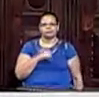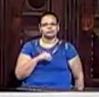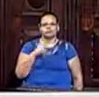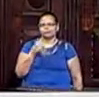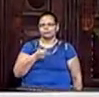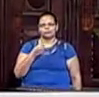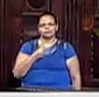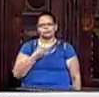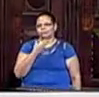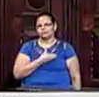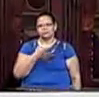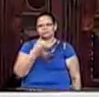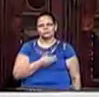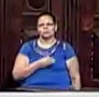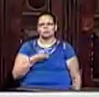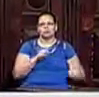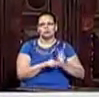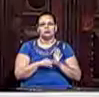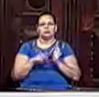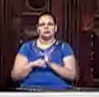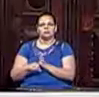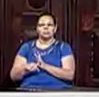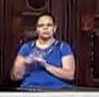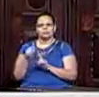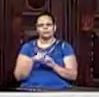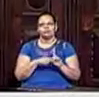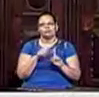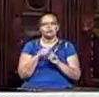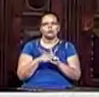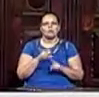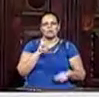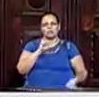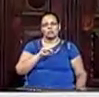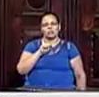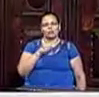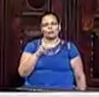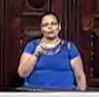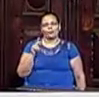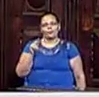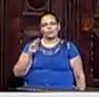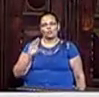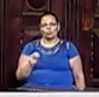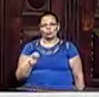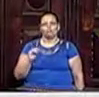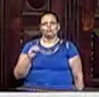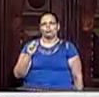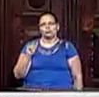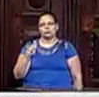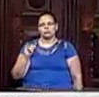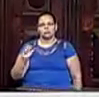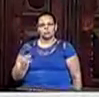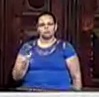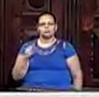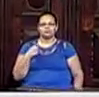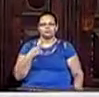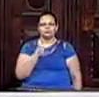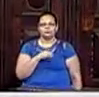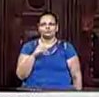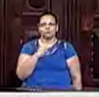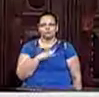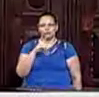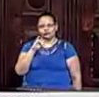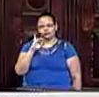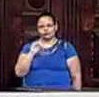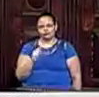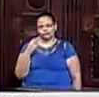13º, atrasam mês a mês, e São Pedro da Aldeia faz o seu feijão com arroz, com o pagamento dos seus servidores em